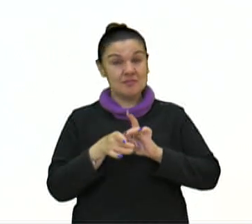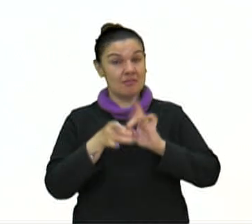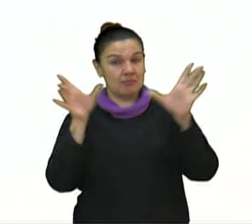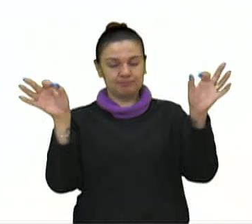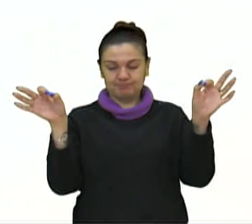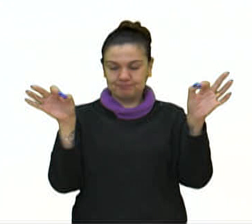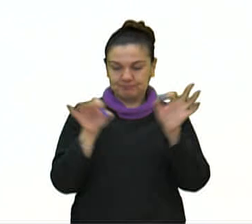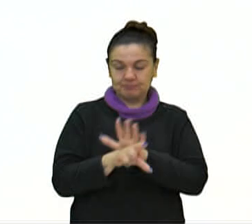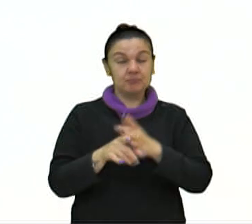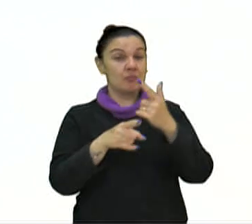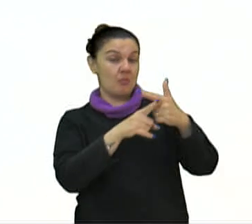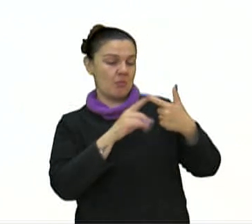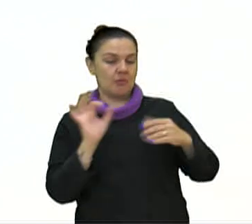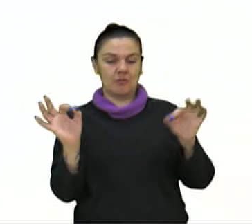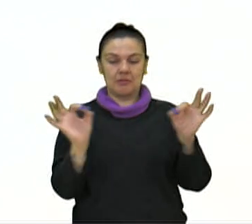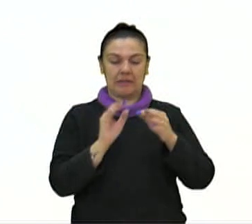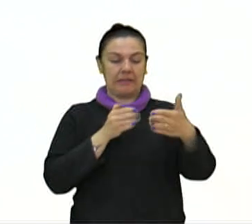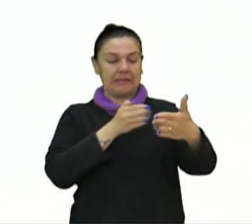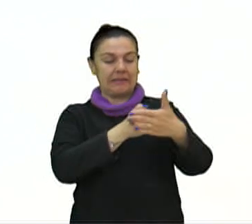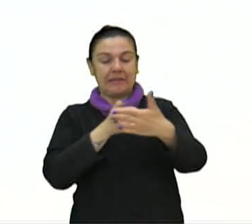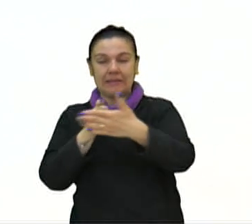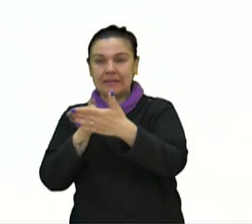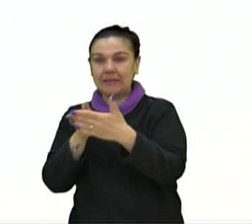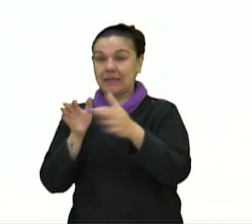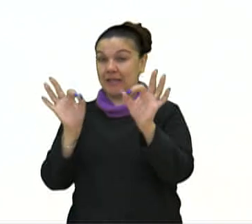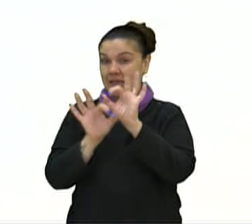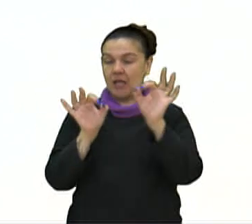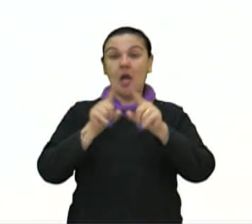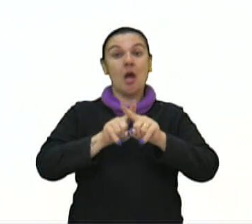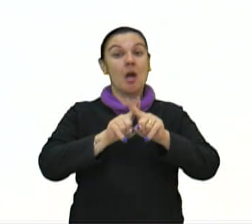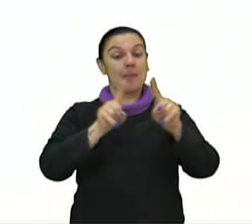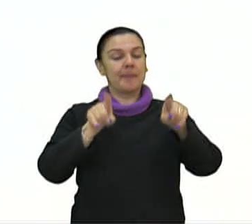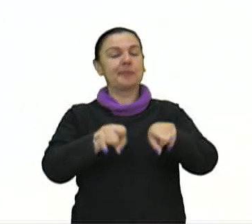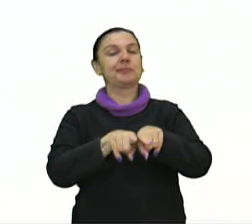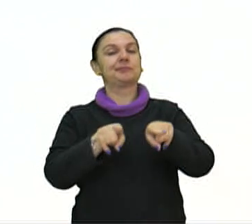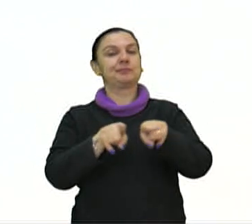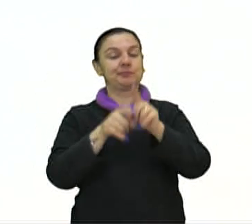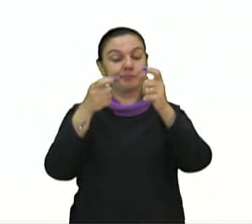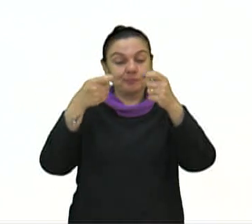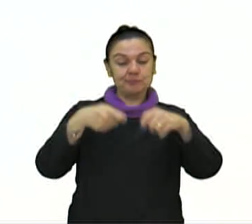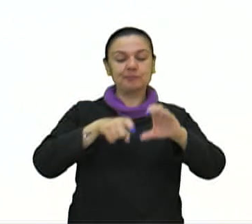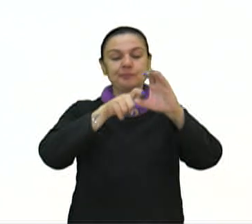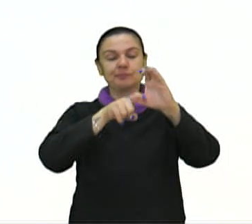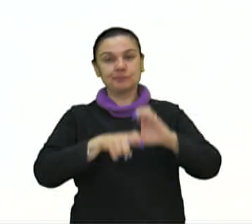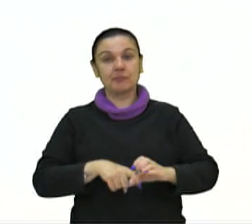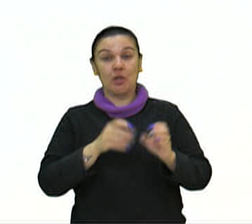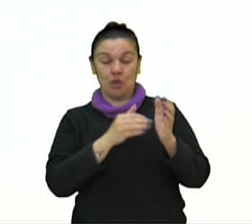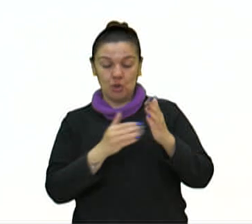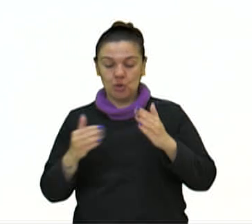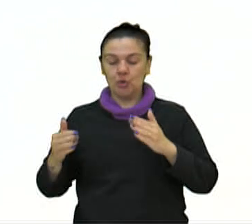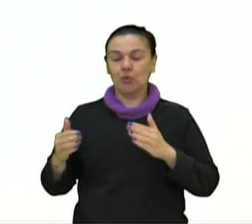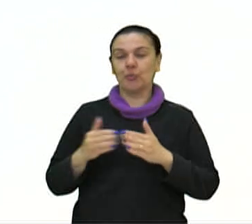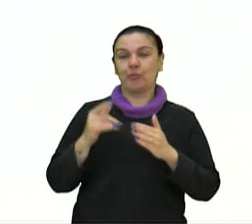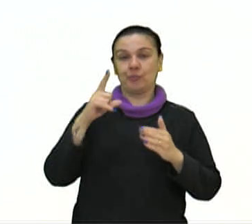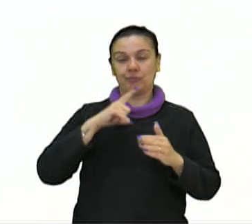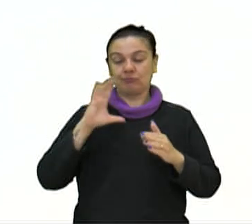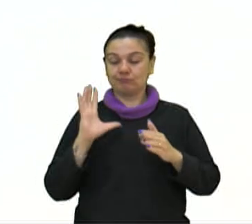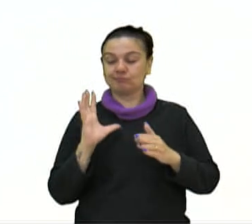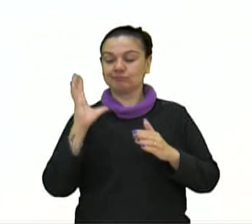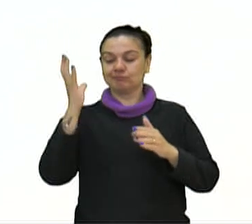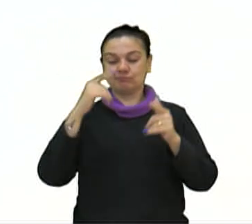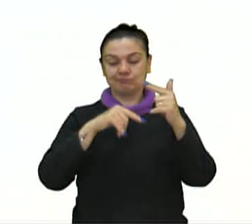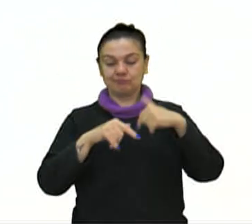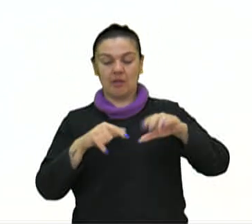absoluta, pois não é limitado por nada, mas também é necessidade absoluta, pois tudo o que existe nele